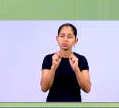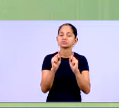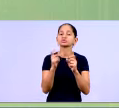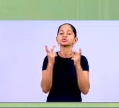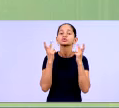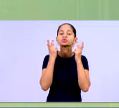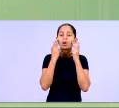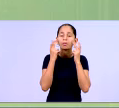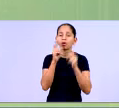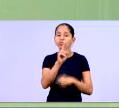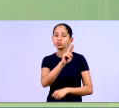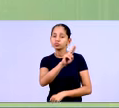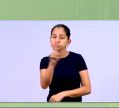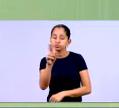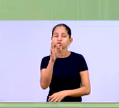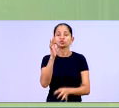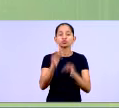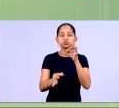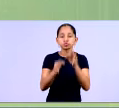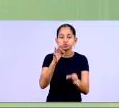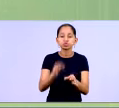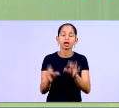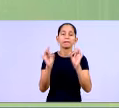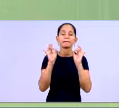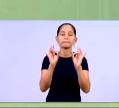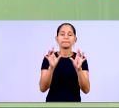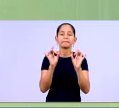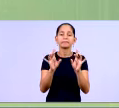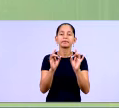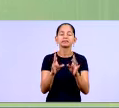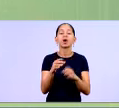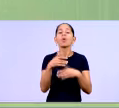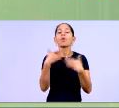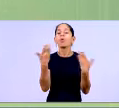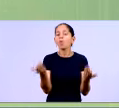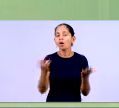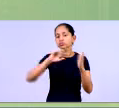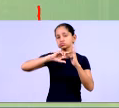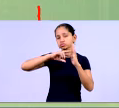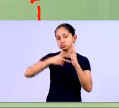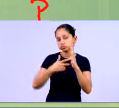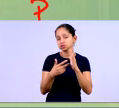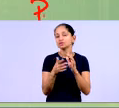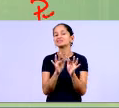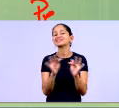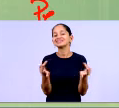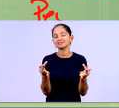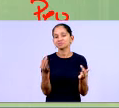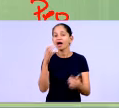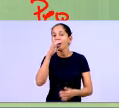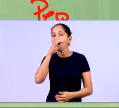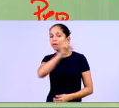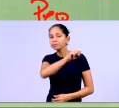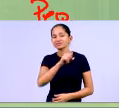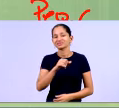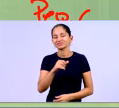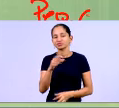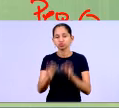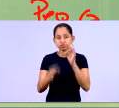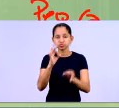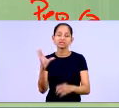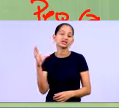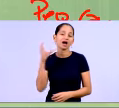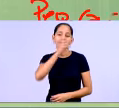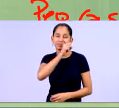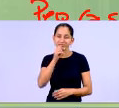que é chamado de juizados especiais. Juizados especiais, ou ainda pequenas causas.